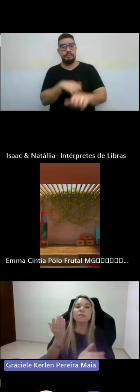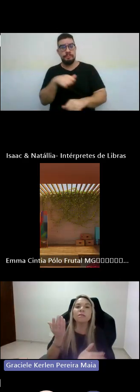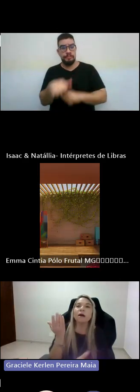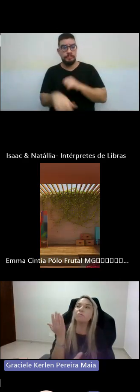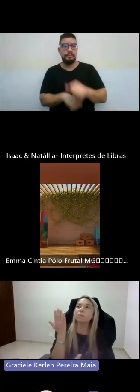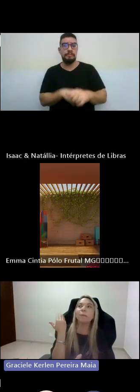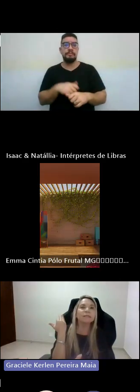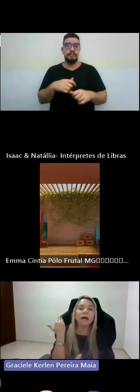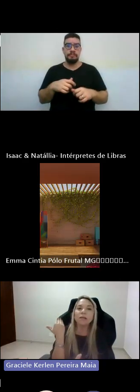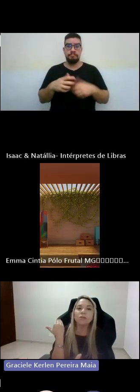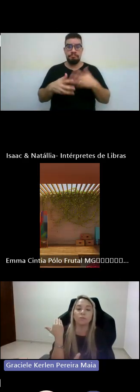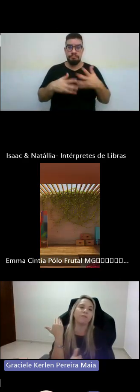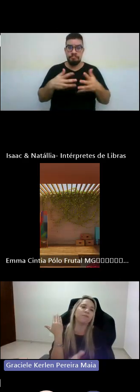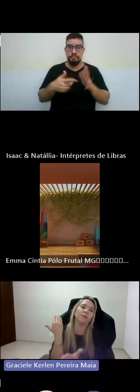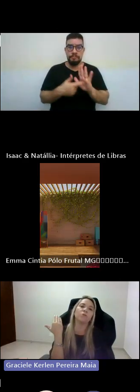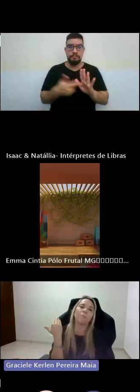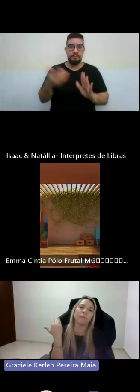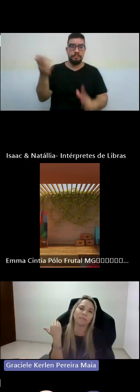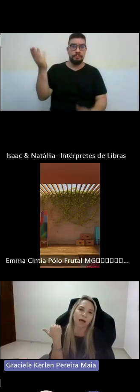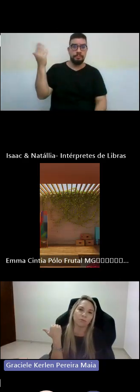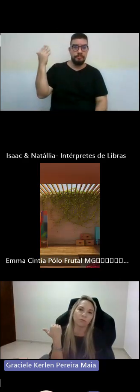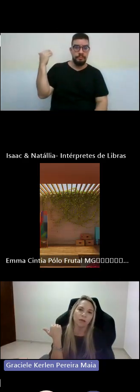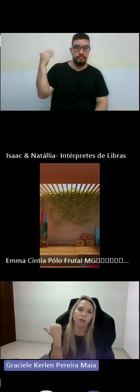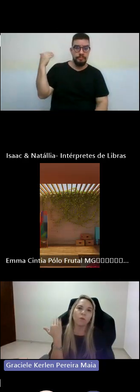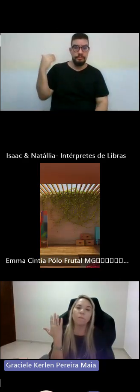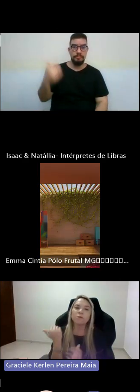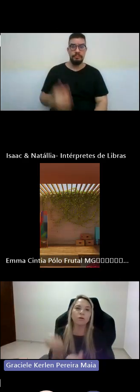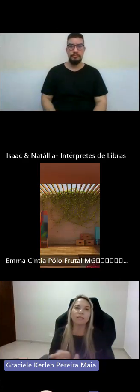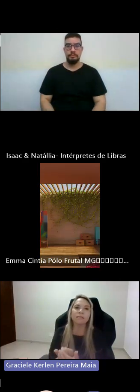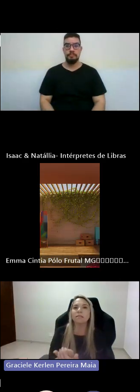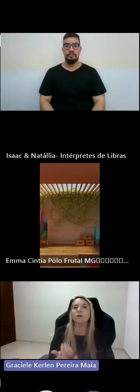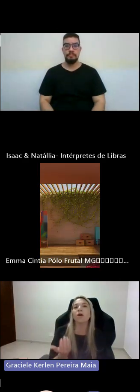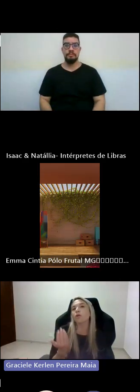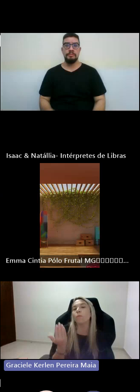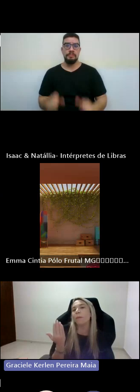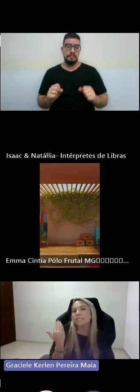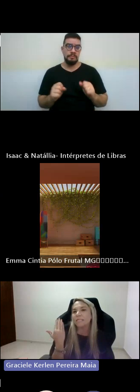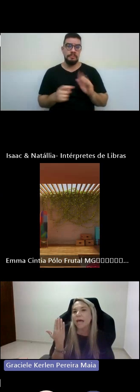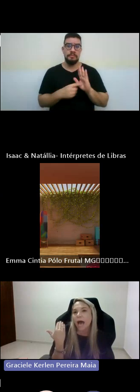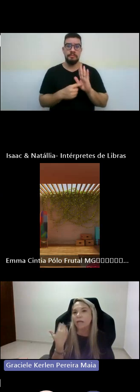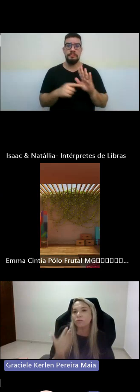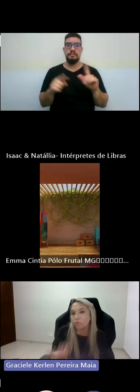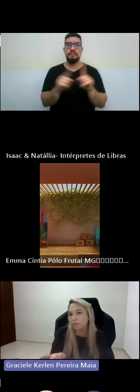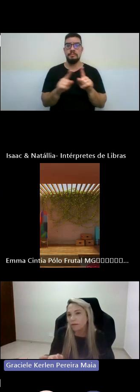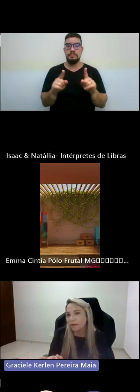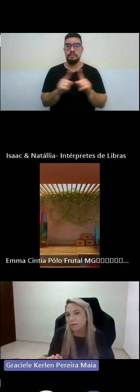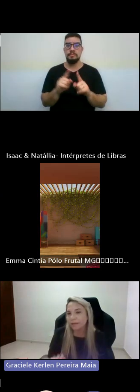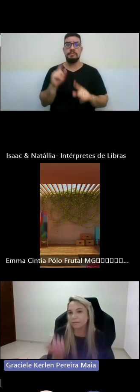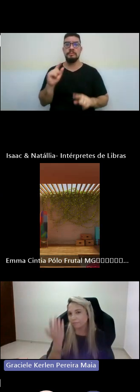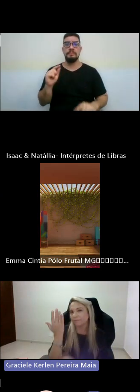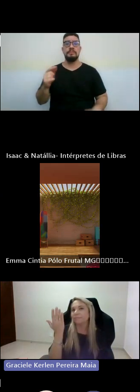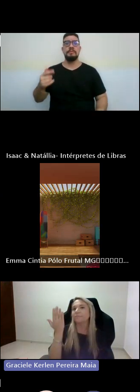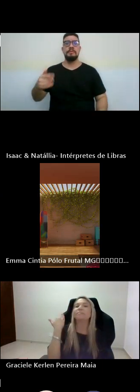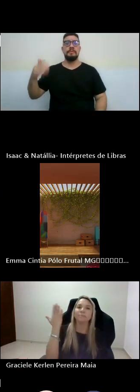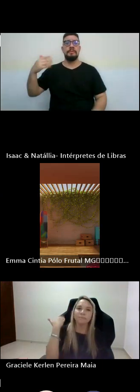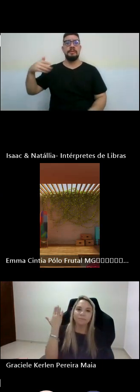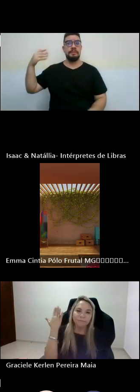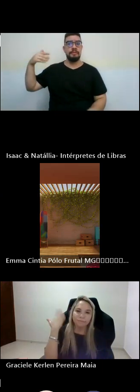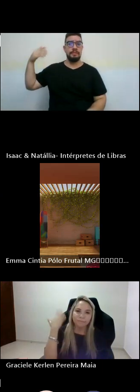usando o sinal de passado, me referindo ao passado. Eu posso contar assim, olha, no passado, né,